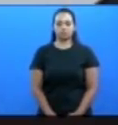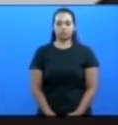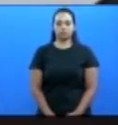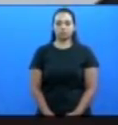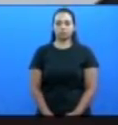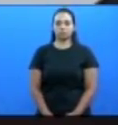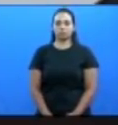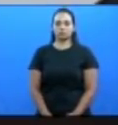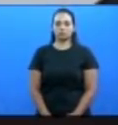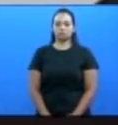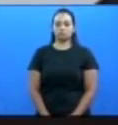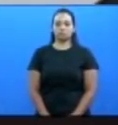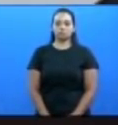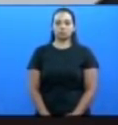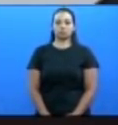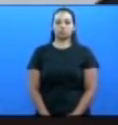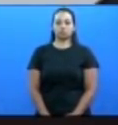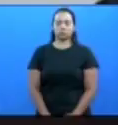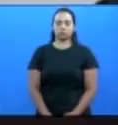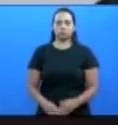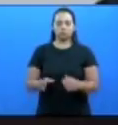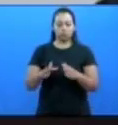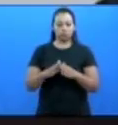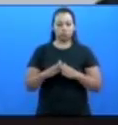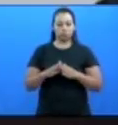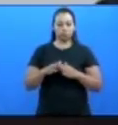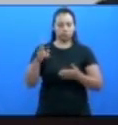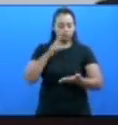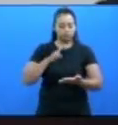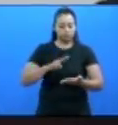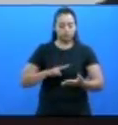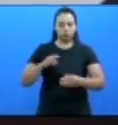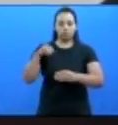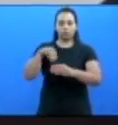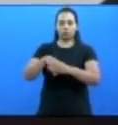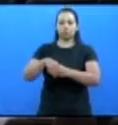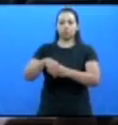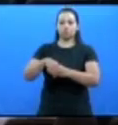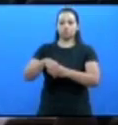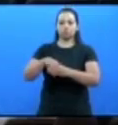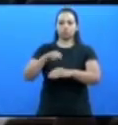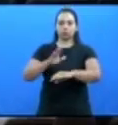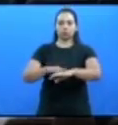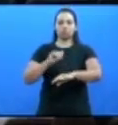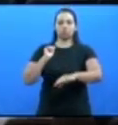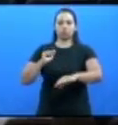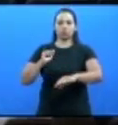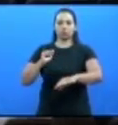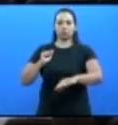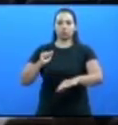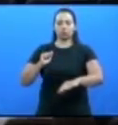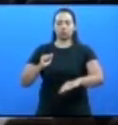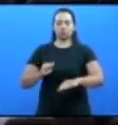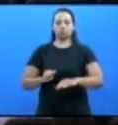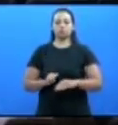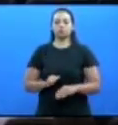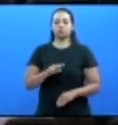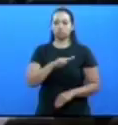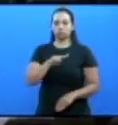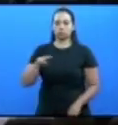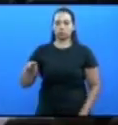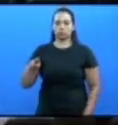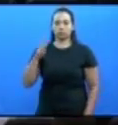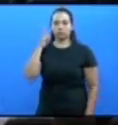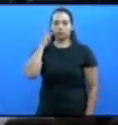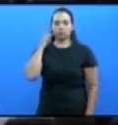Verificação de votação, doutor Nava? Sim. Solicitada pelo vereador doutor Nava, chamada nominal. Vereador Estiza?